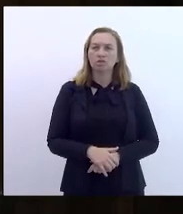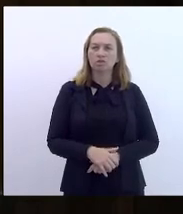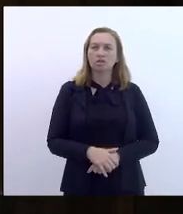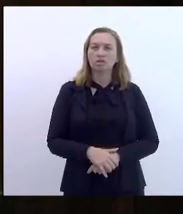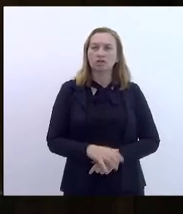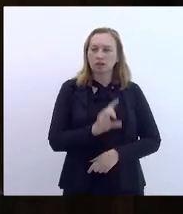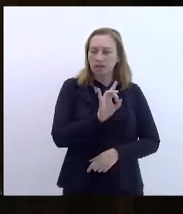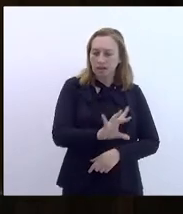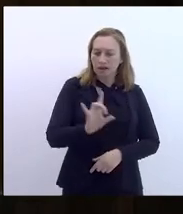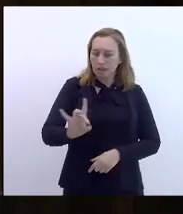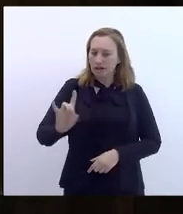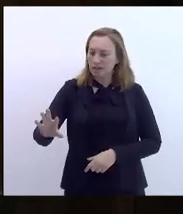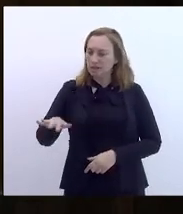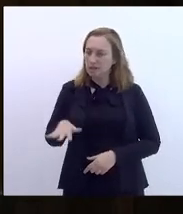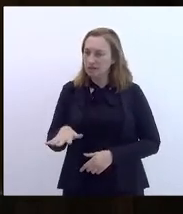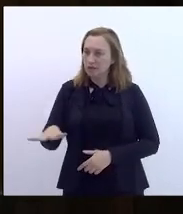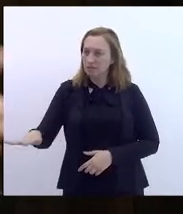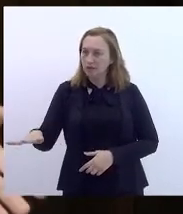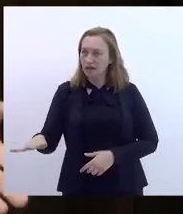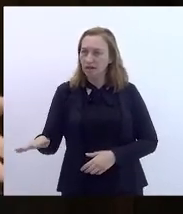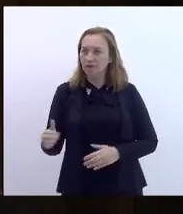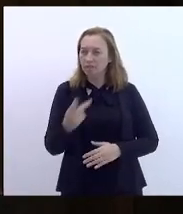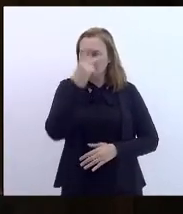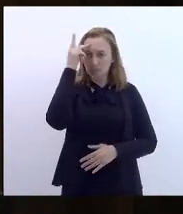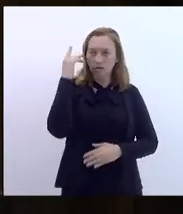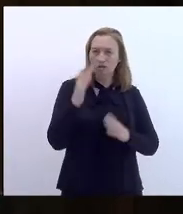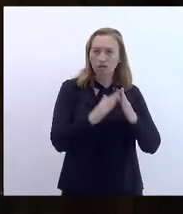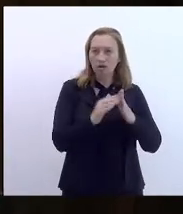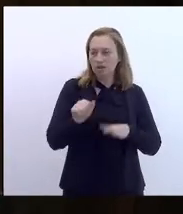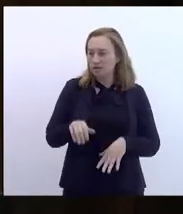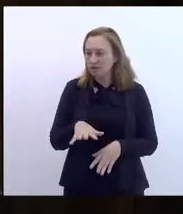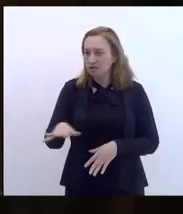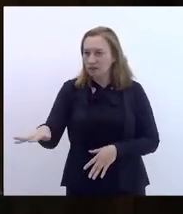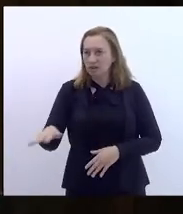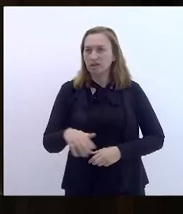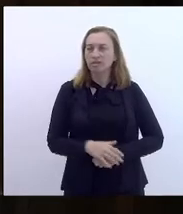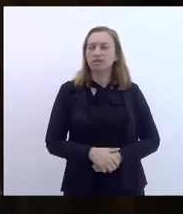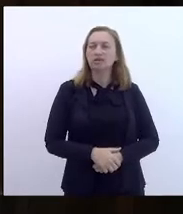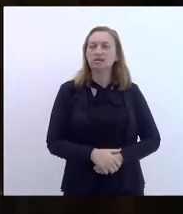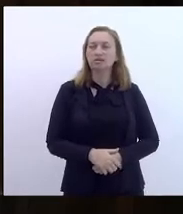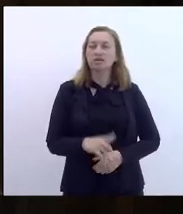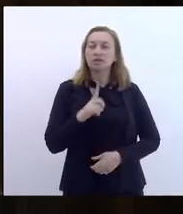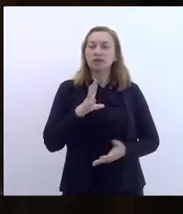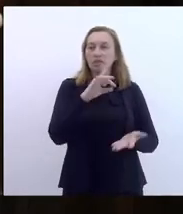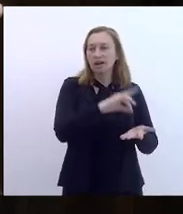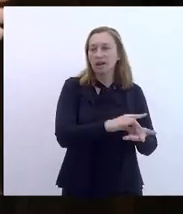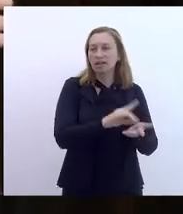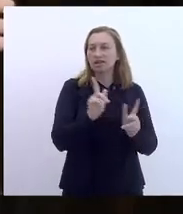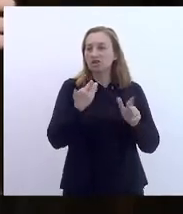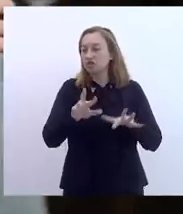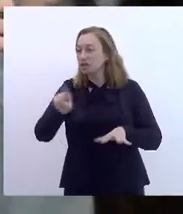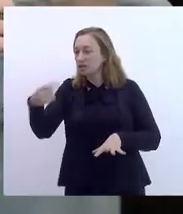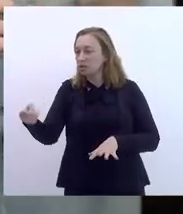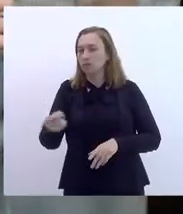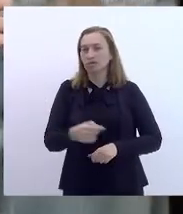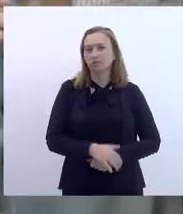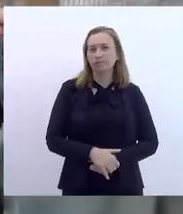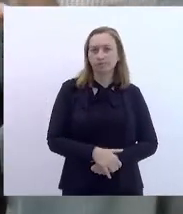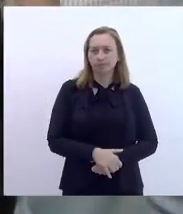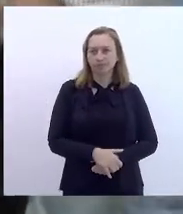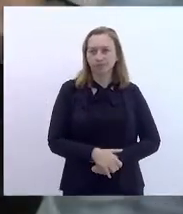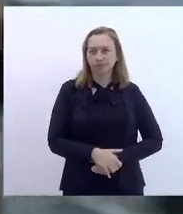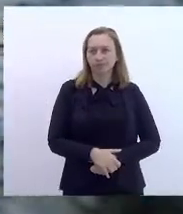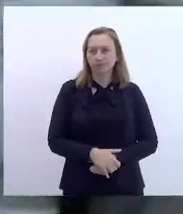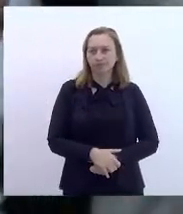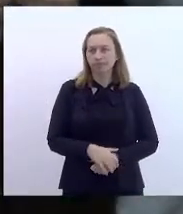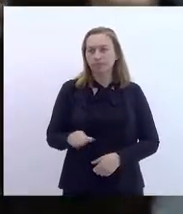cada favela cada morador de favela e tem uma realidade totalmente diferente da outra